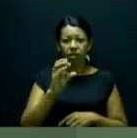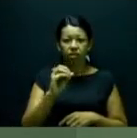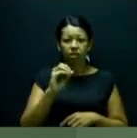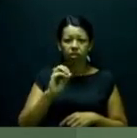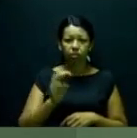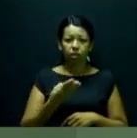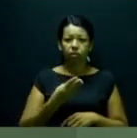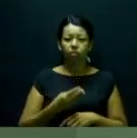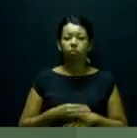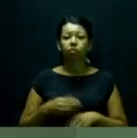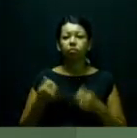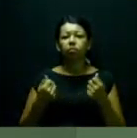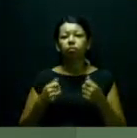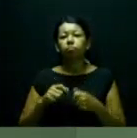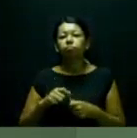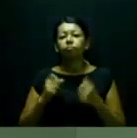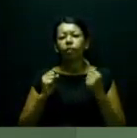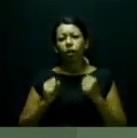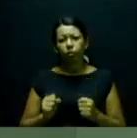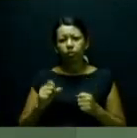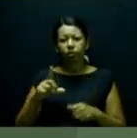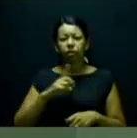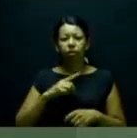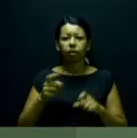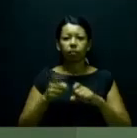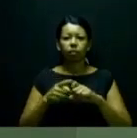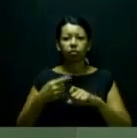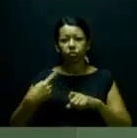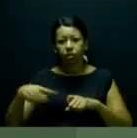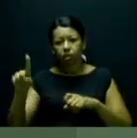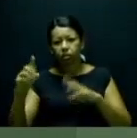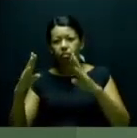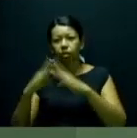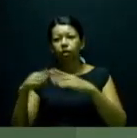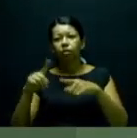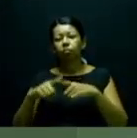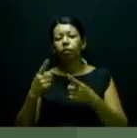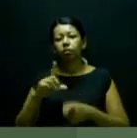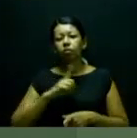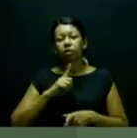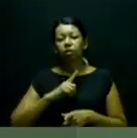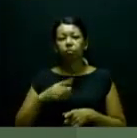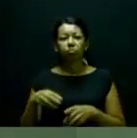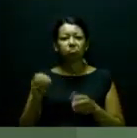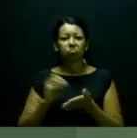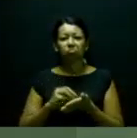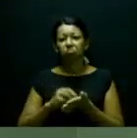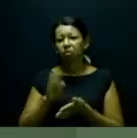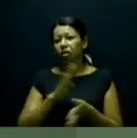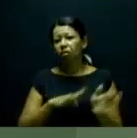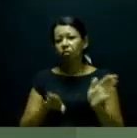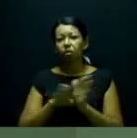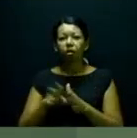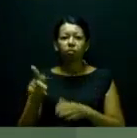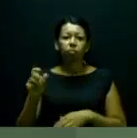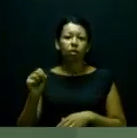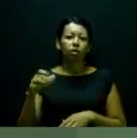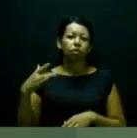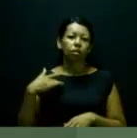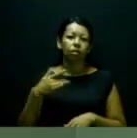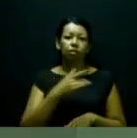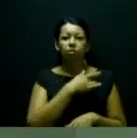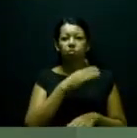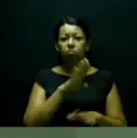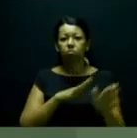médico atendendo em casa. E o que nós temos? Um descaso total nesse hospital, no pronto-socorro, na saúde como um todo da